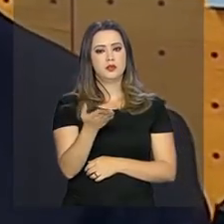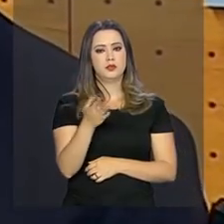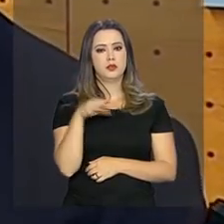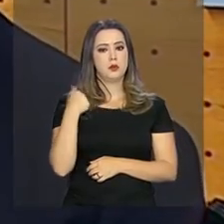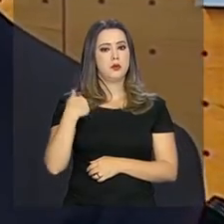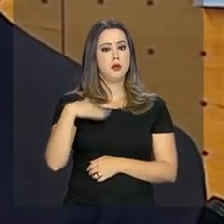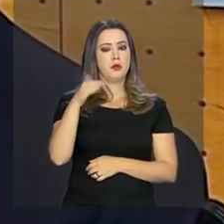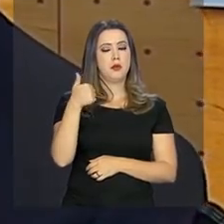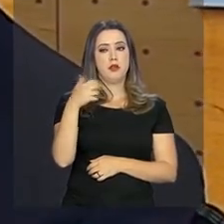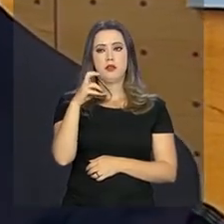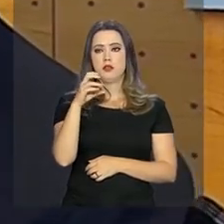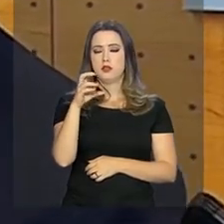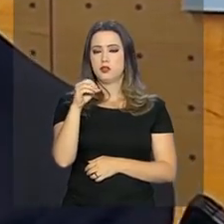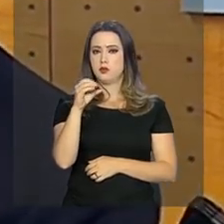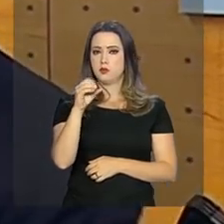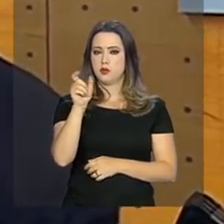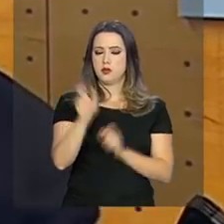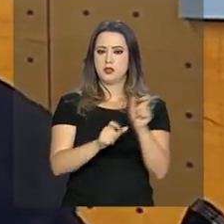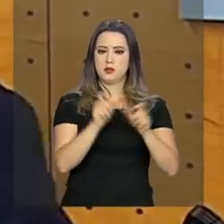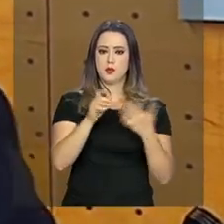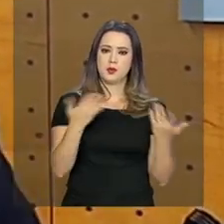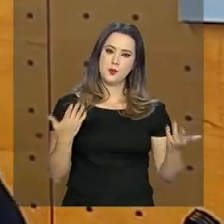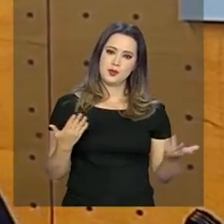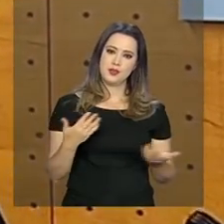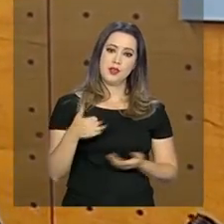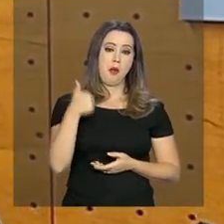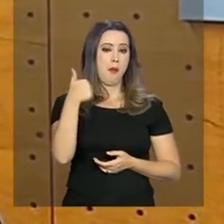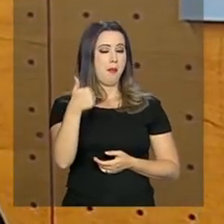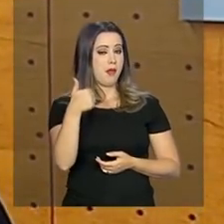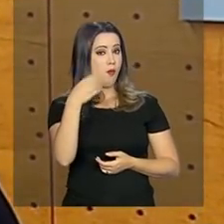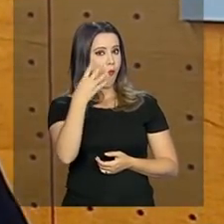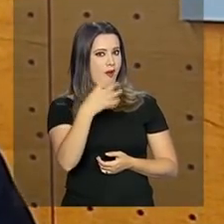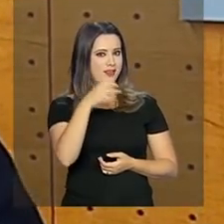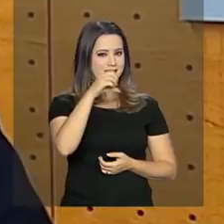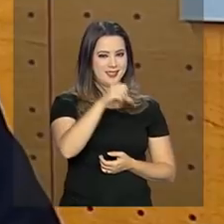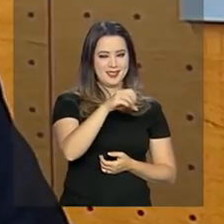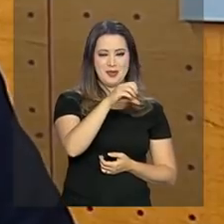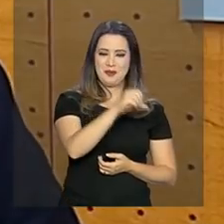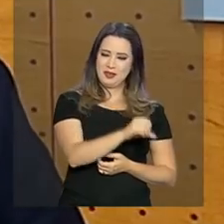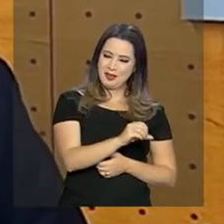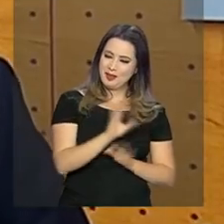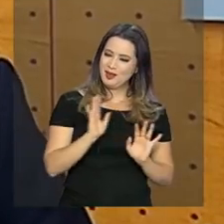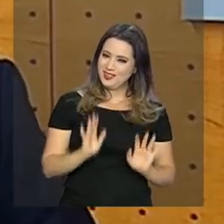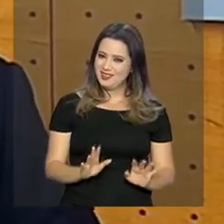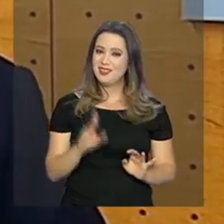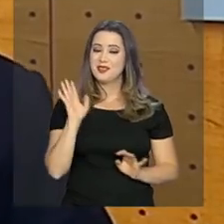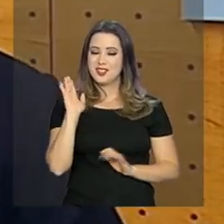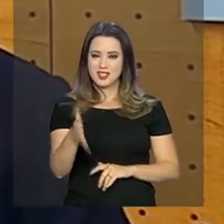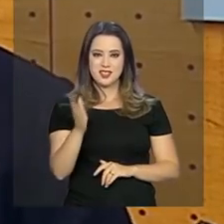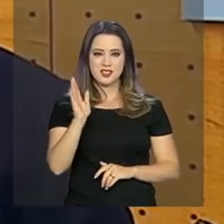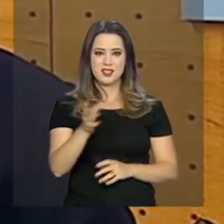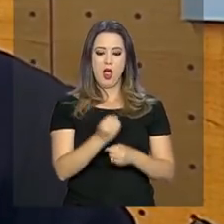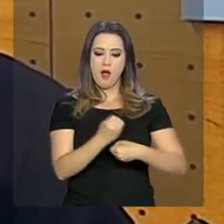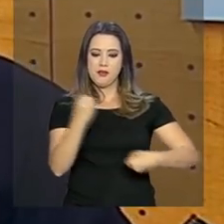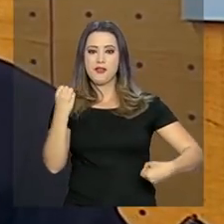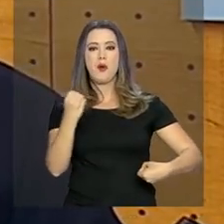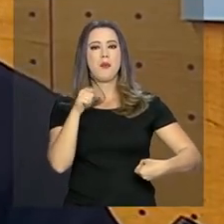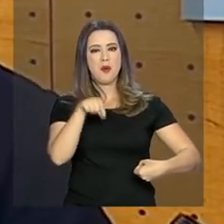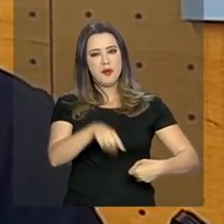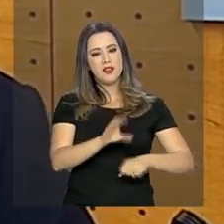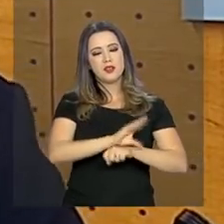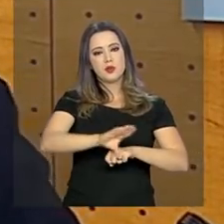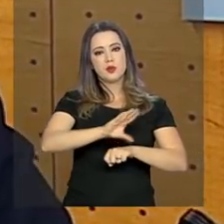1.500 formandos já, ou quase 1.499 até o presente momento, e esperamos multiplicar esse